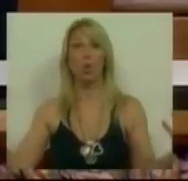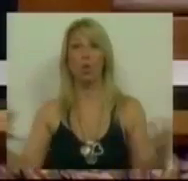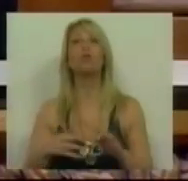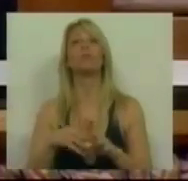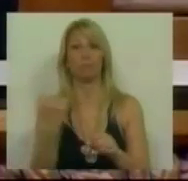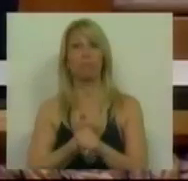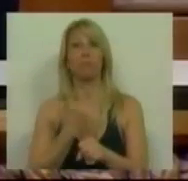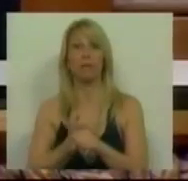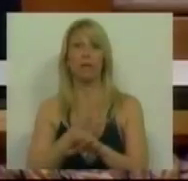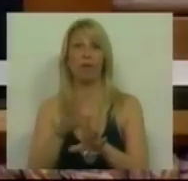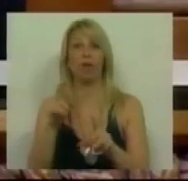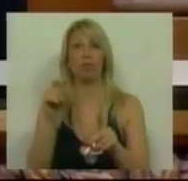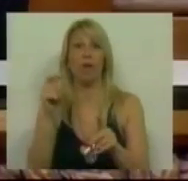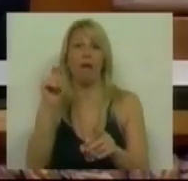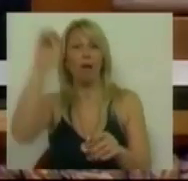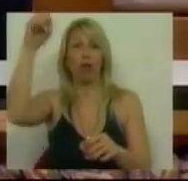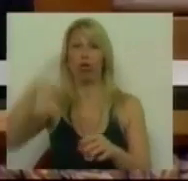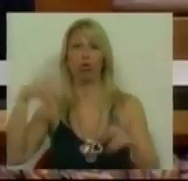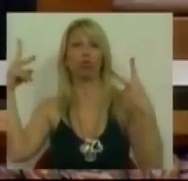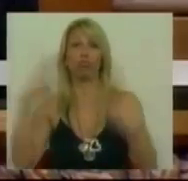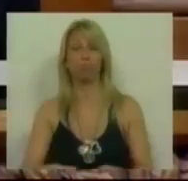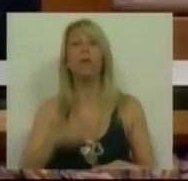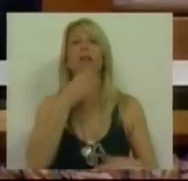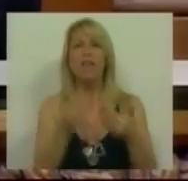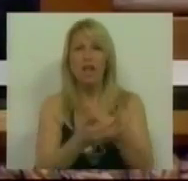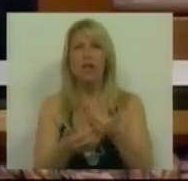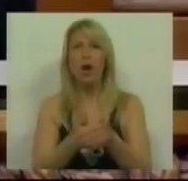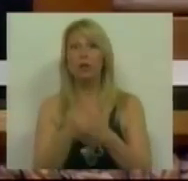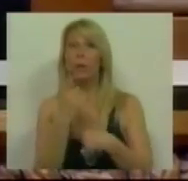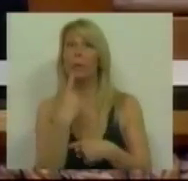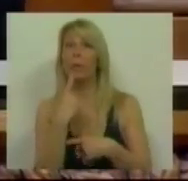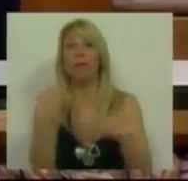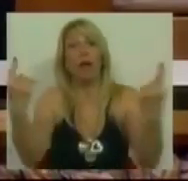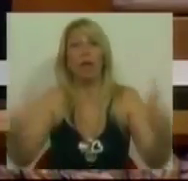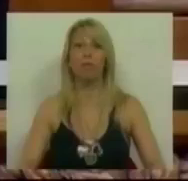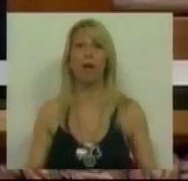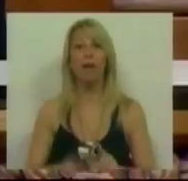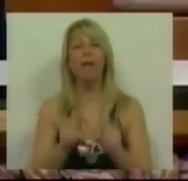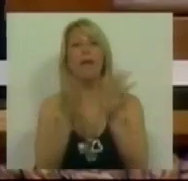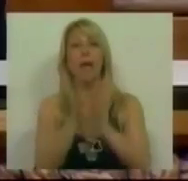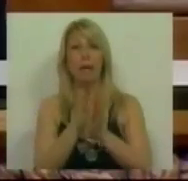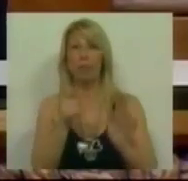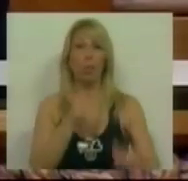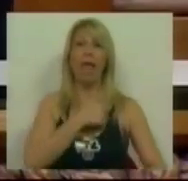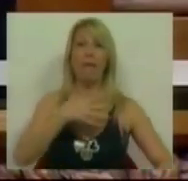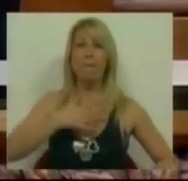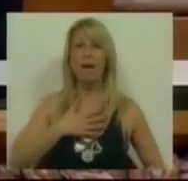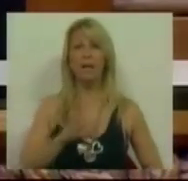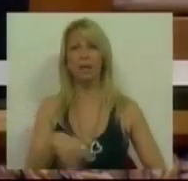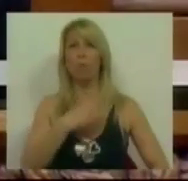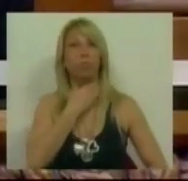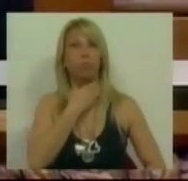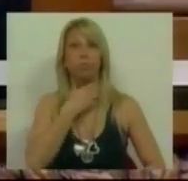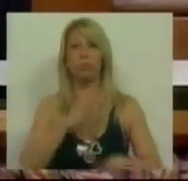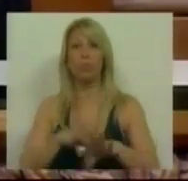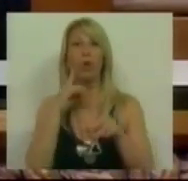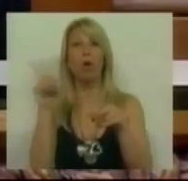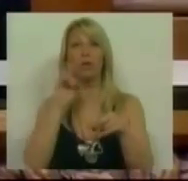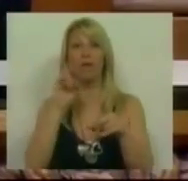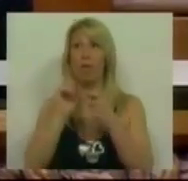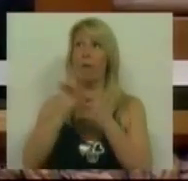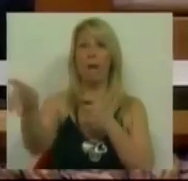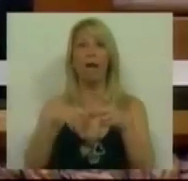cortou o serviço. Idosos a viver à luz de velas. Empresas estranguladas pela fatura energética. E todos se perguntam o que